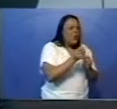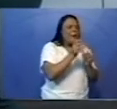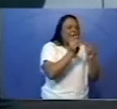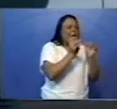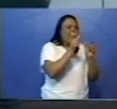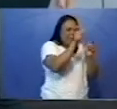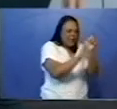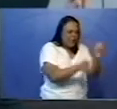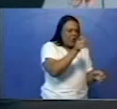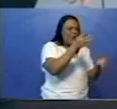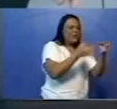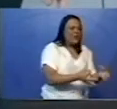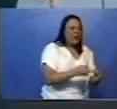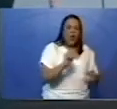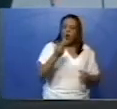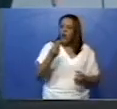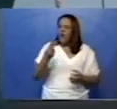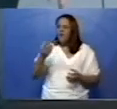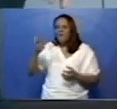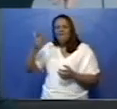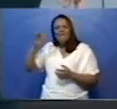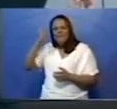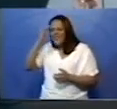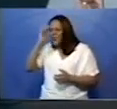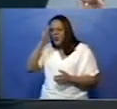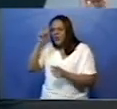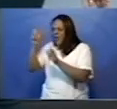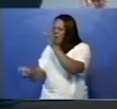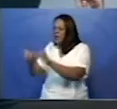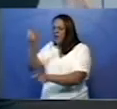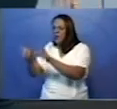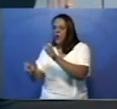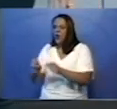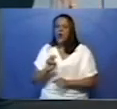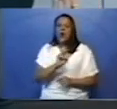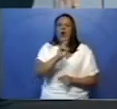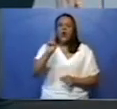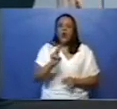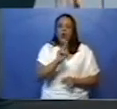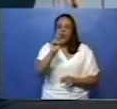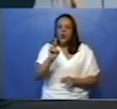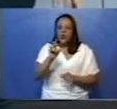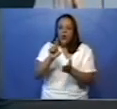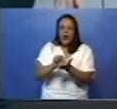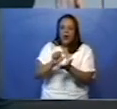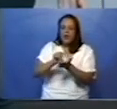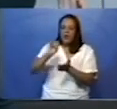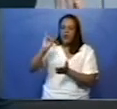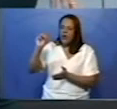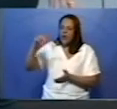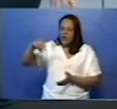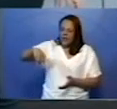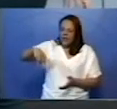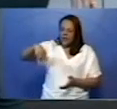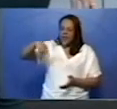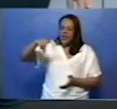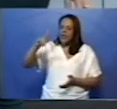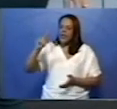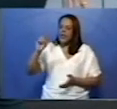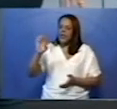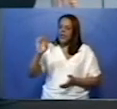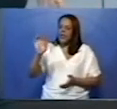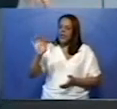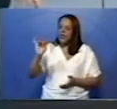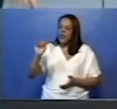não tenho conhecimento, eu vou usar os artigos indefinidos. Então, artigo definido é o a, o as e o os. Os